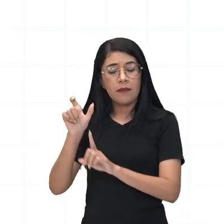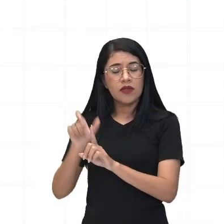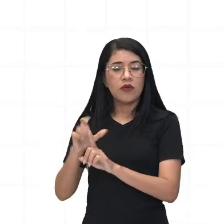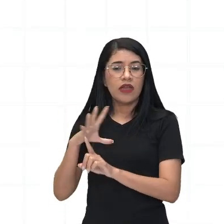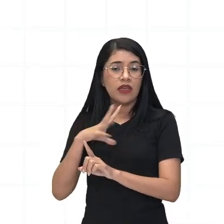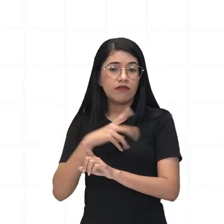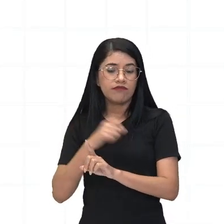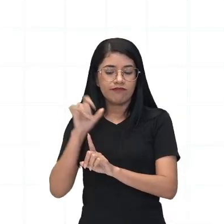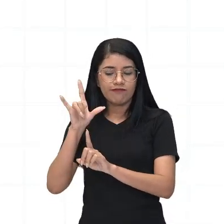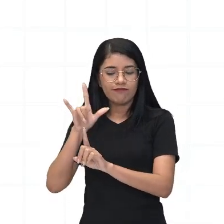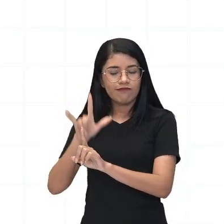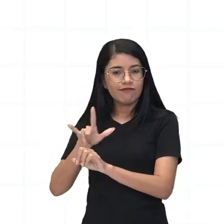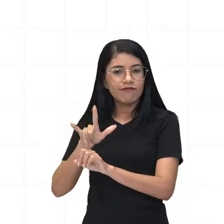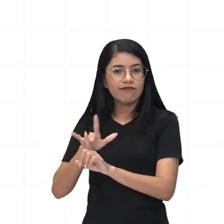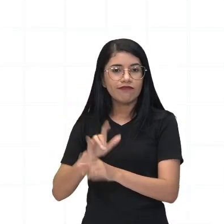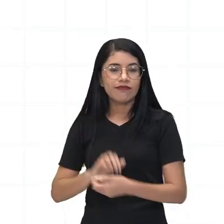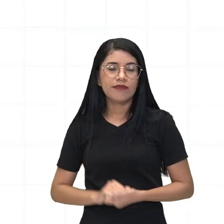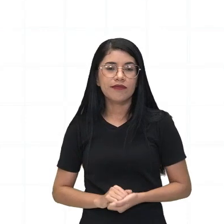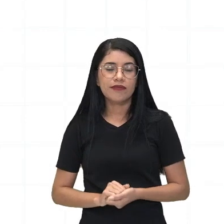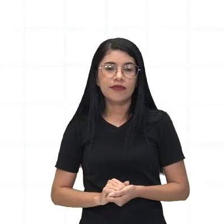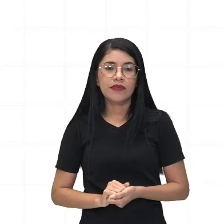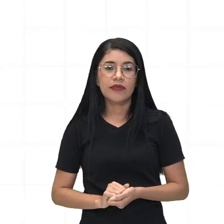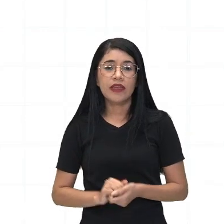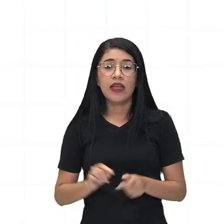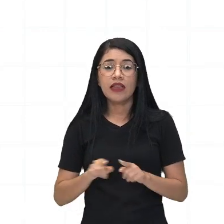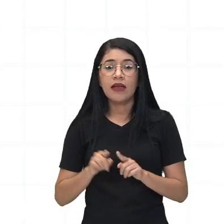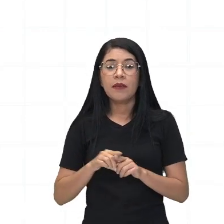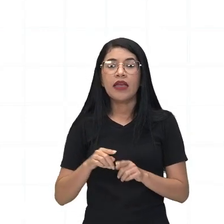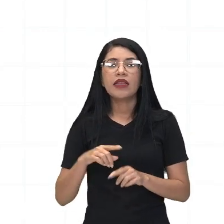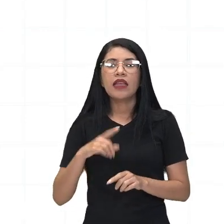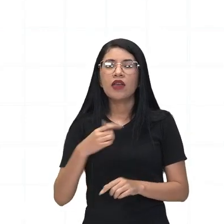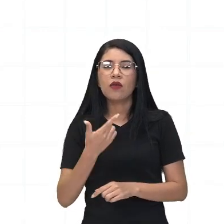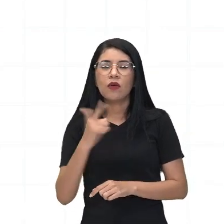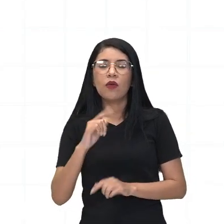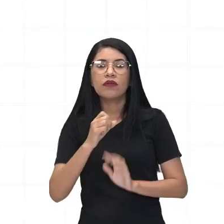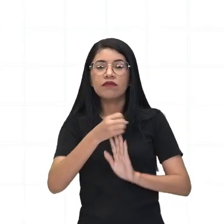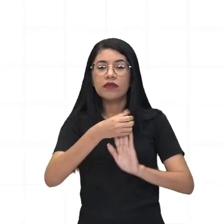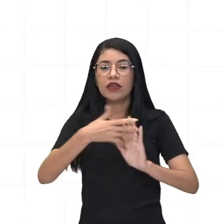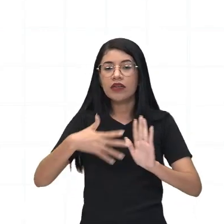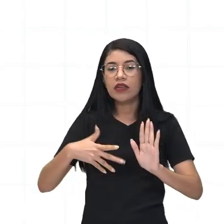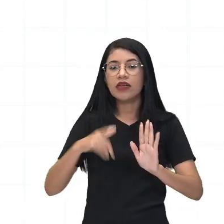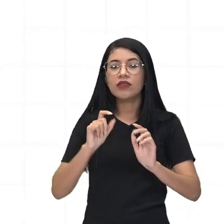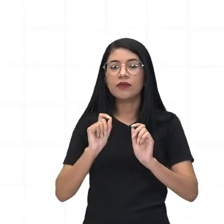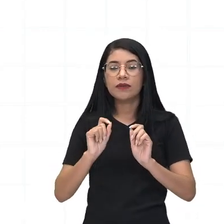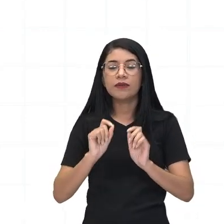amor, ok? Então, além do polissíndeto, temos outras figuras de linguagem